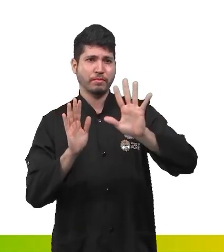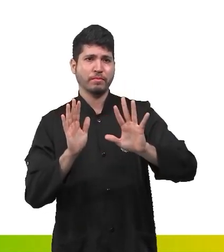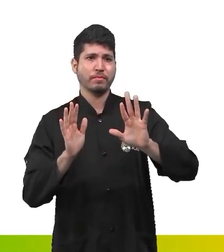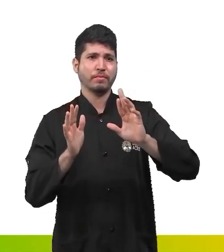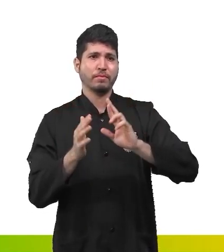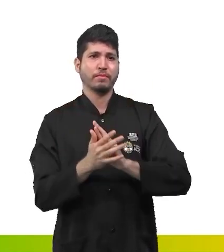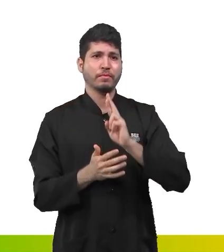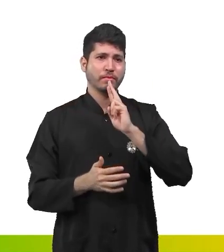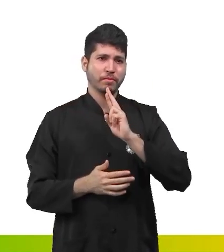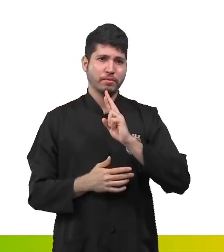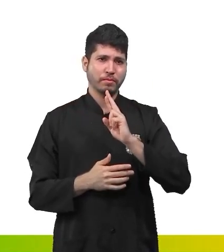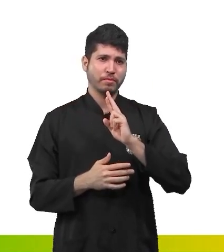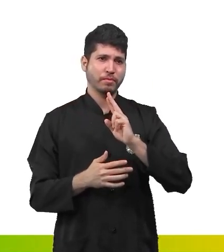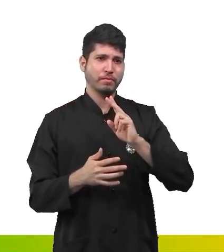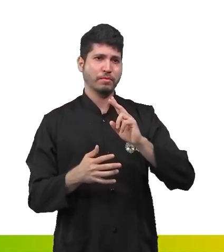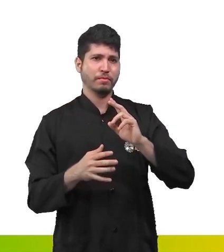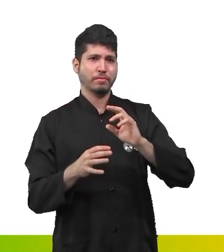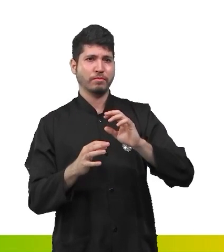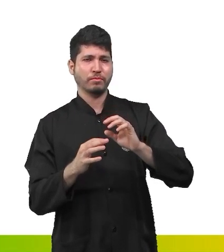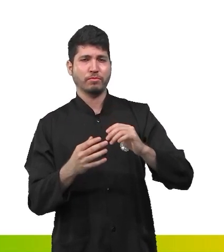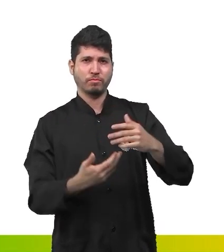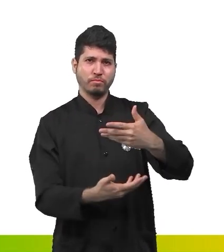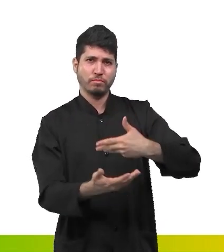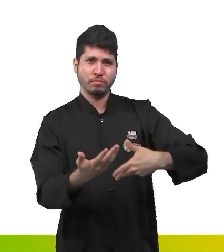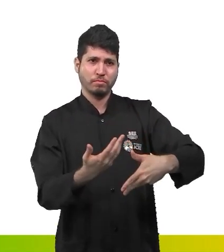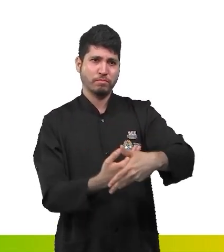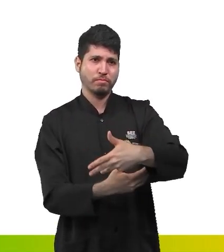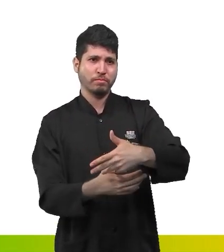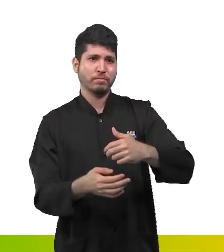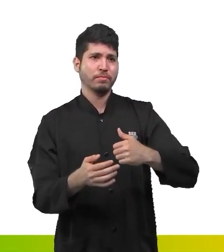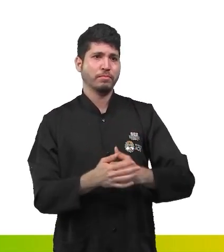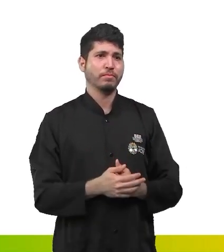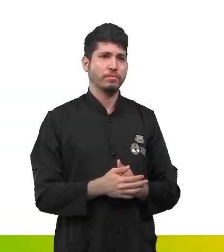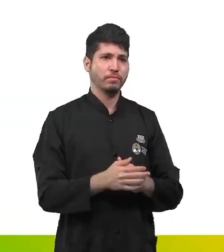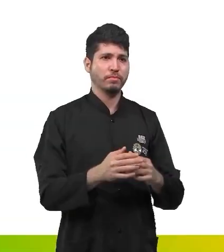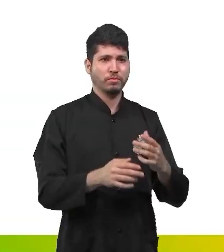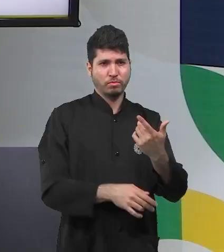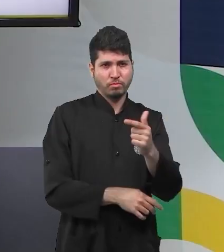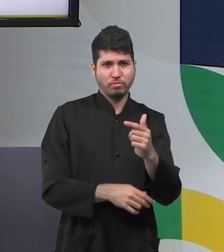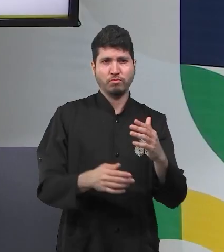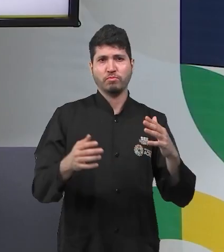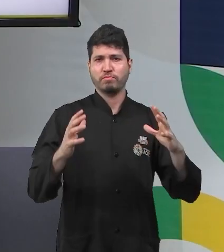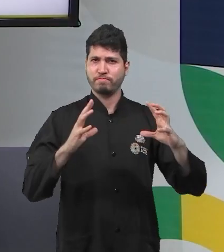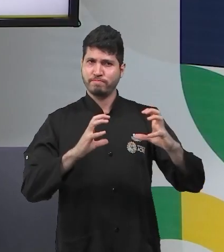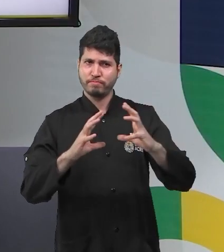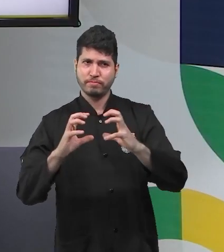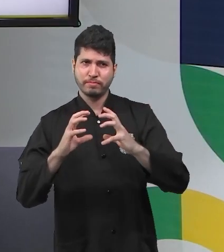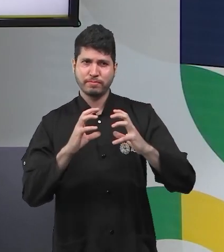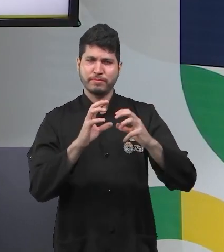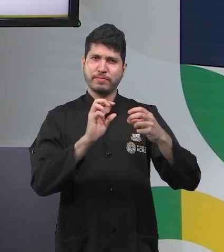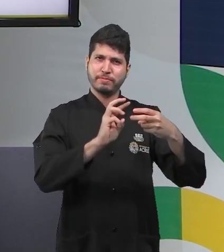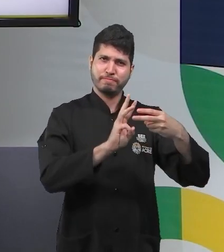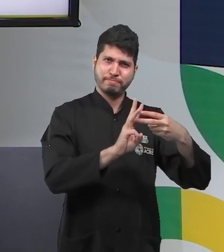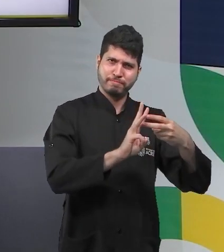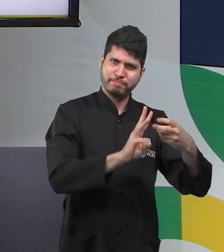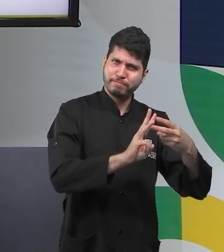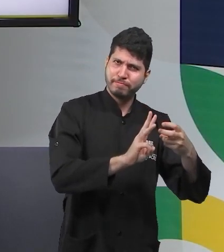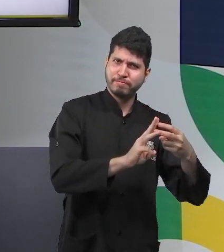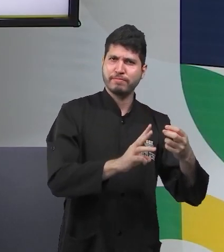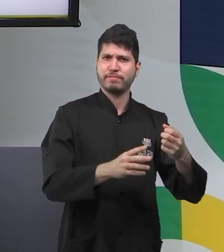harmoniosa entre indígenas, africanos e europeus sem conflitos? Foi sem conflitos? Não